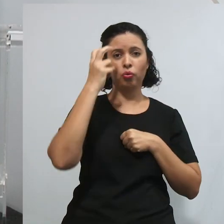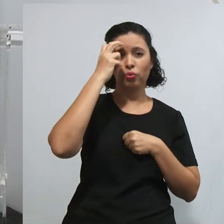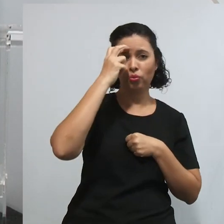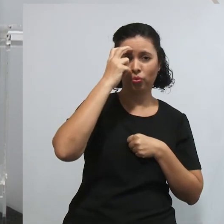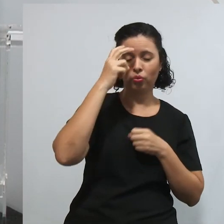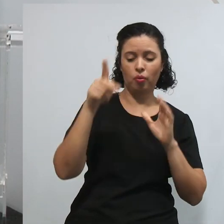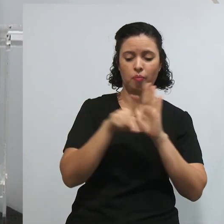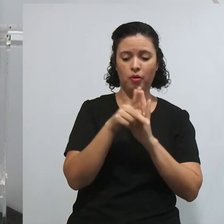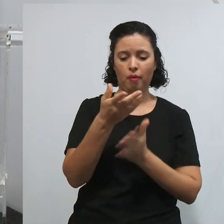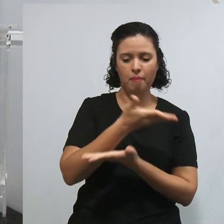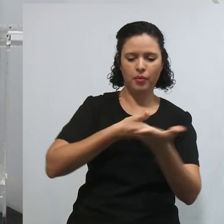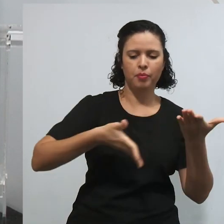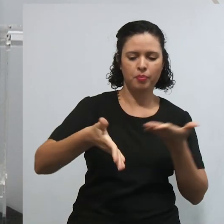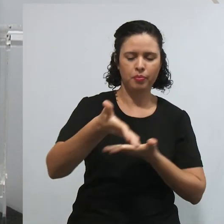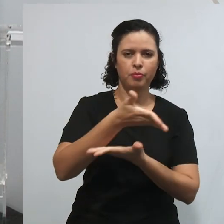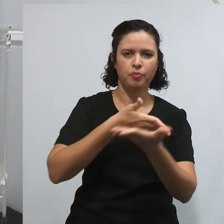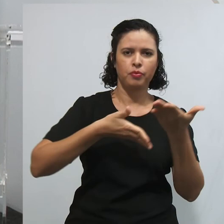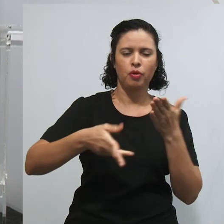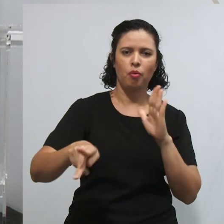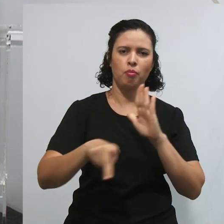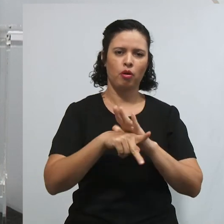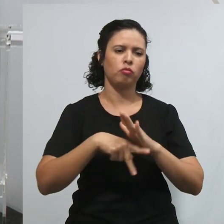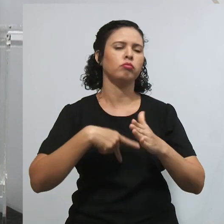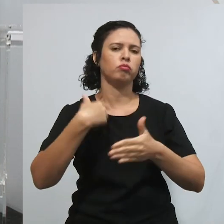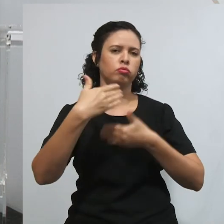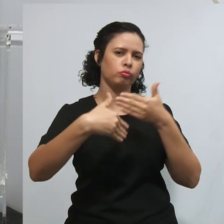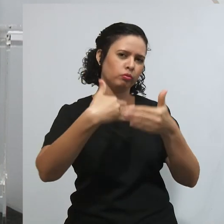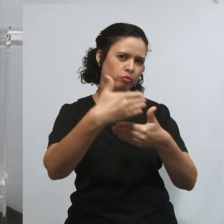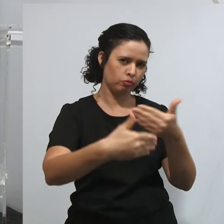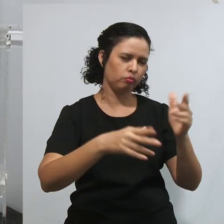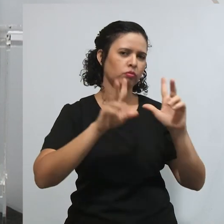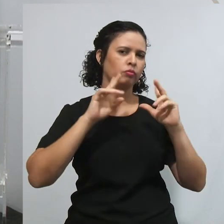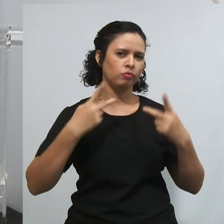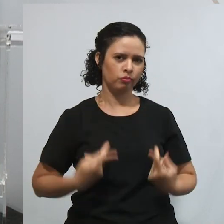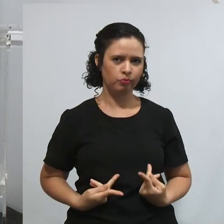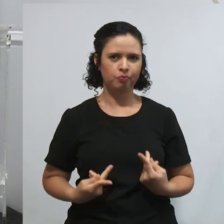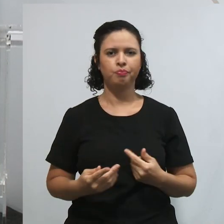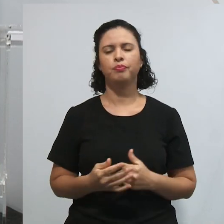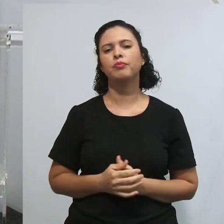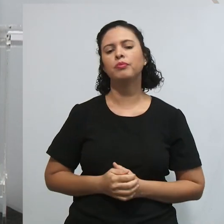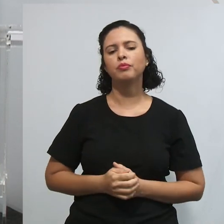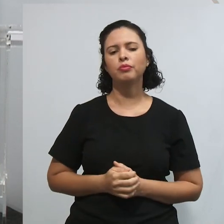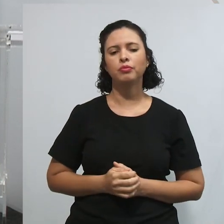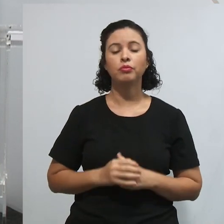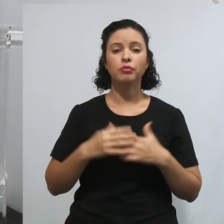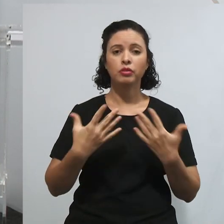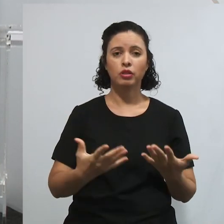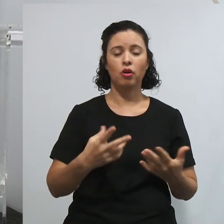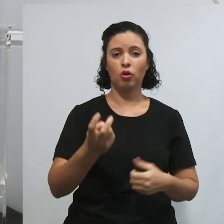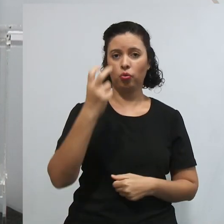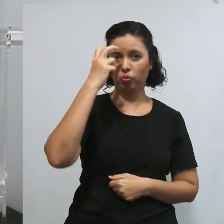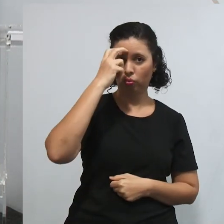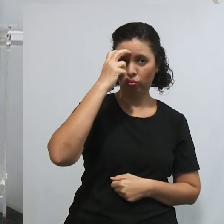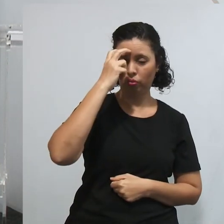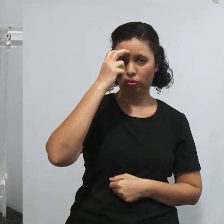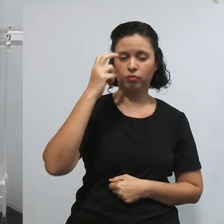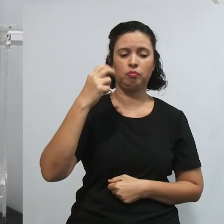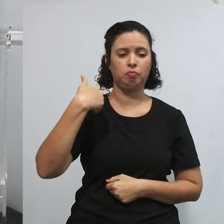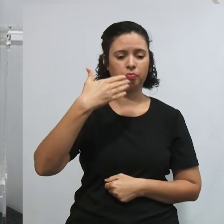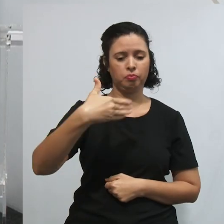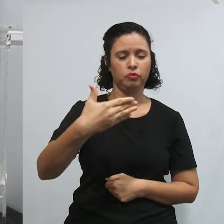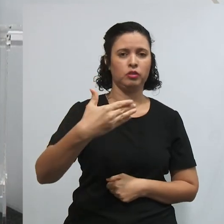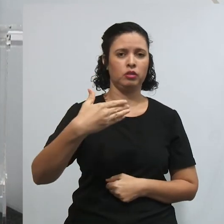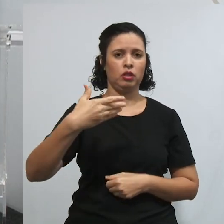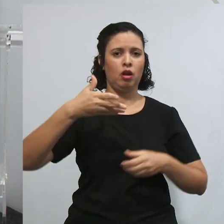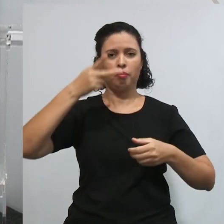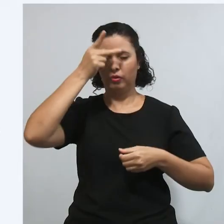cultura construída e acumulada ao longo, da humanidade. Então, a apropriação da cultura que as novas gerações